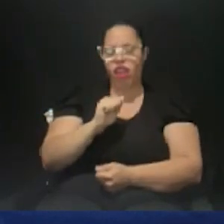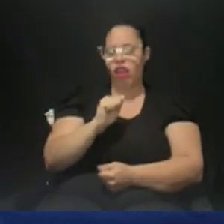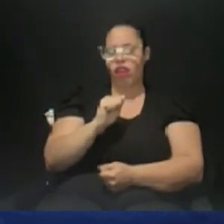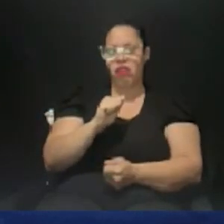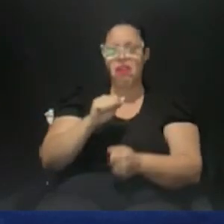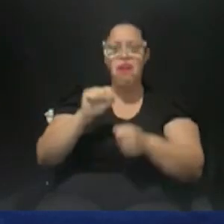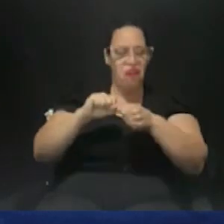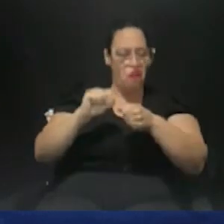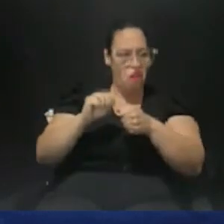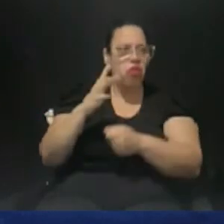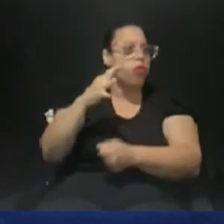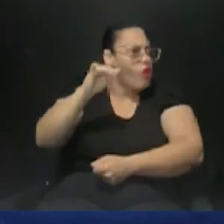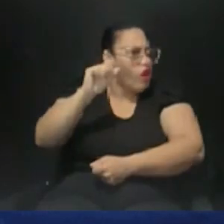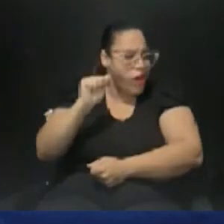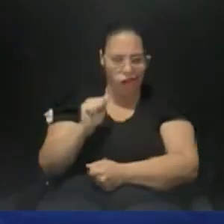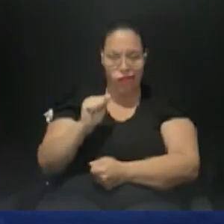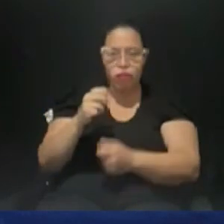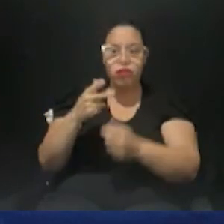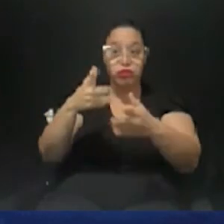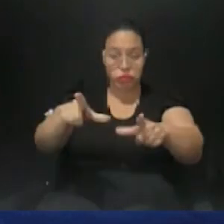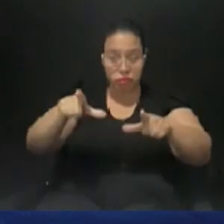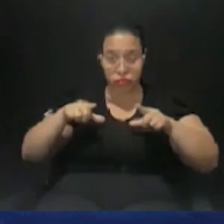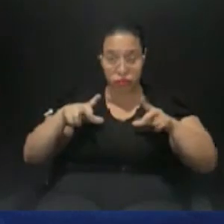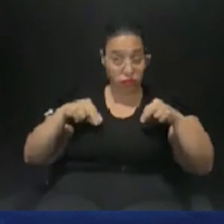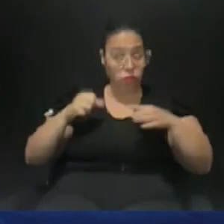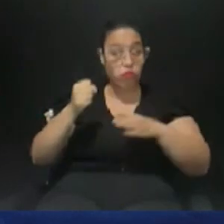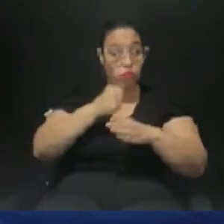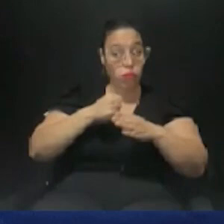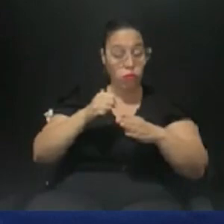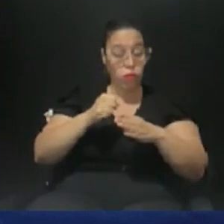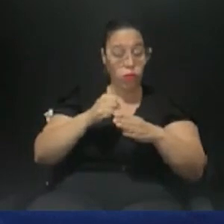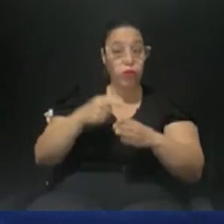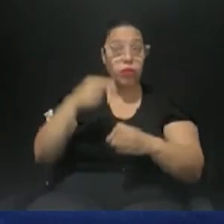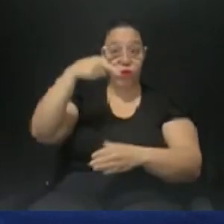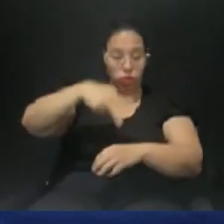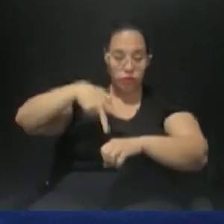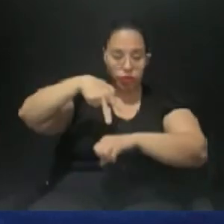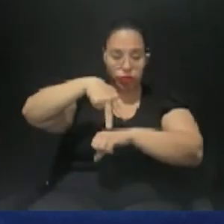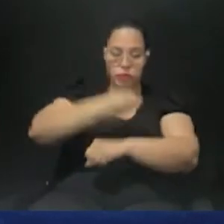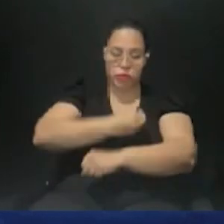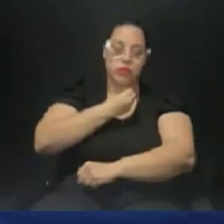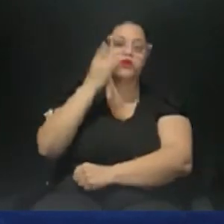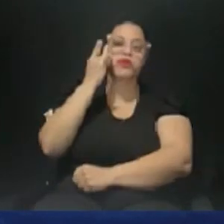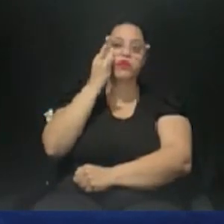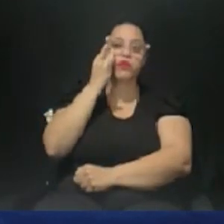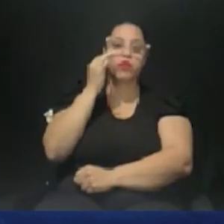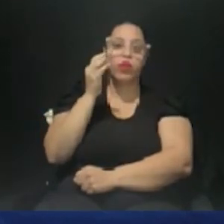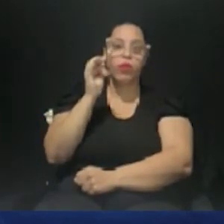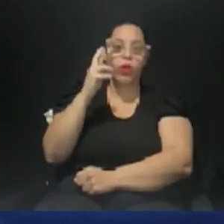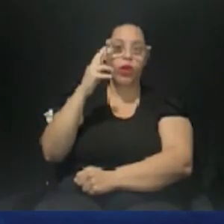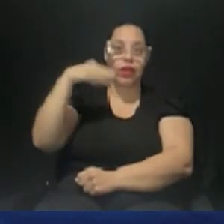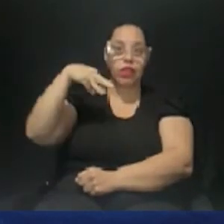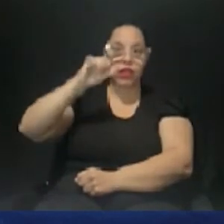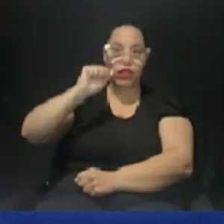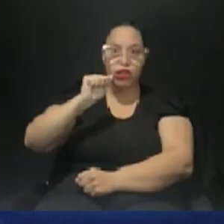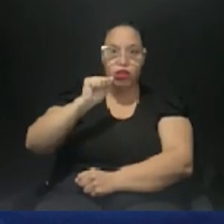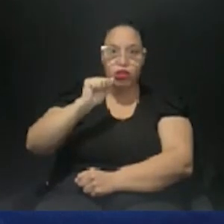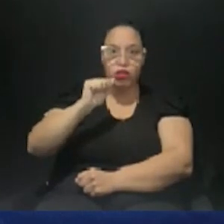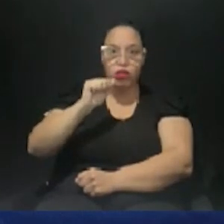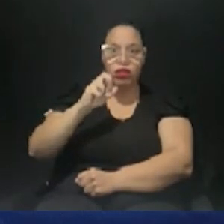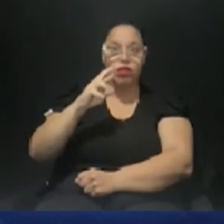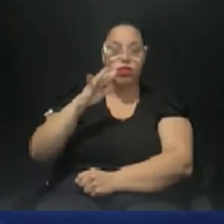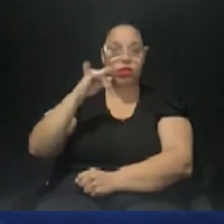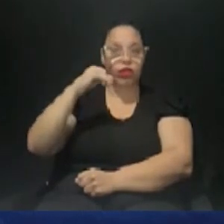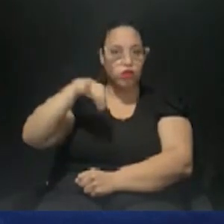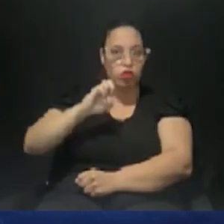que a Fátima, o Charluan, falou é a verdade. Na verdade, o diploma de mérito gastronômico é o resultado